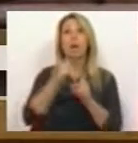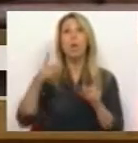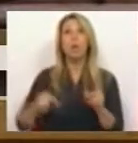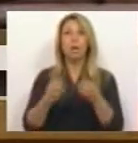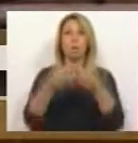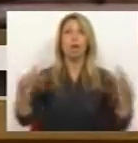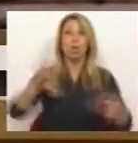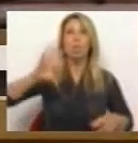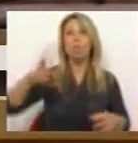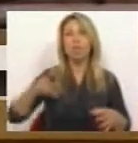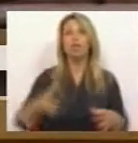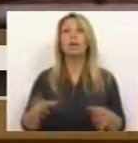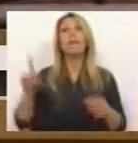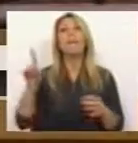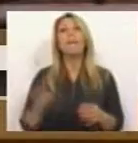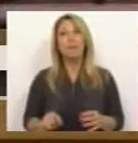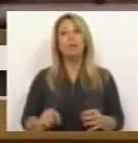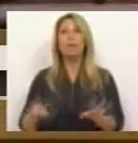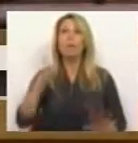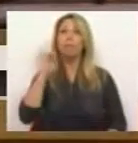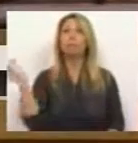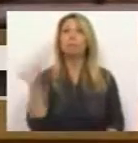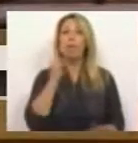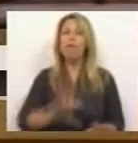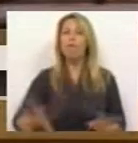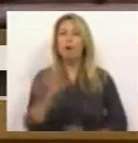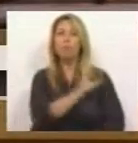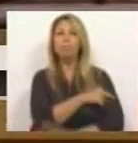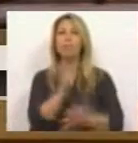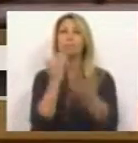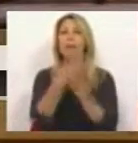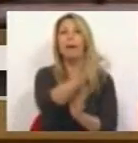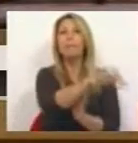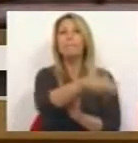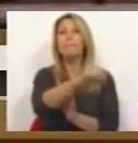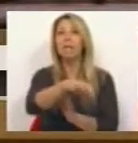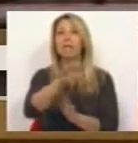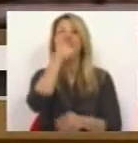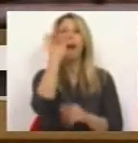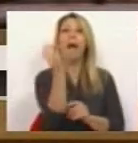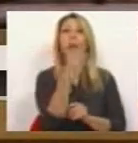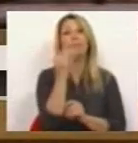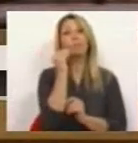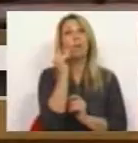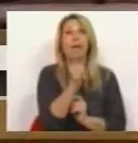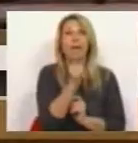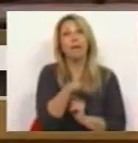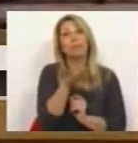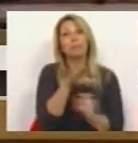eucalipto no nosso país, como também para procurar formas de potenciar a plantação de espécies autóctones,